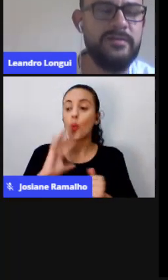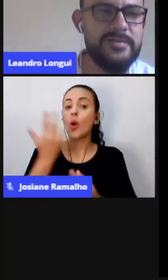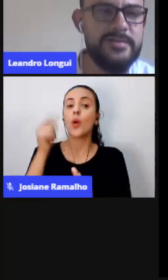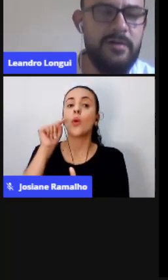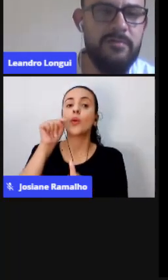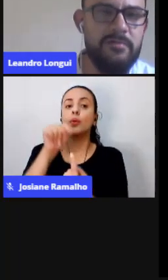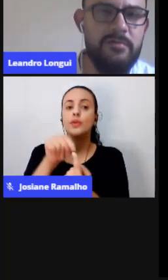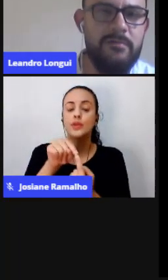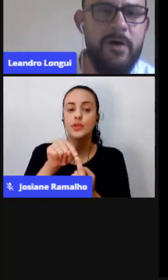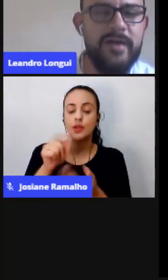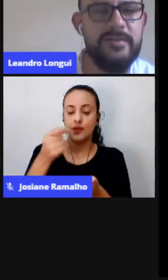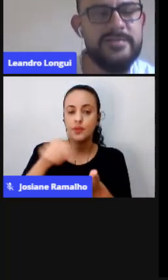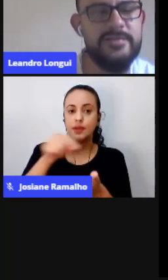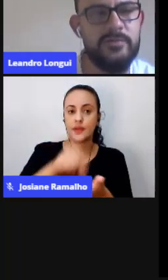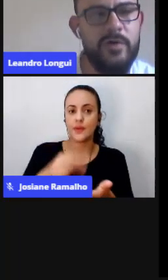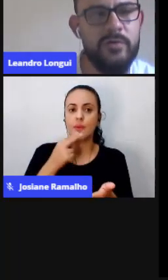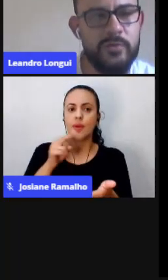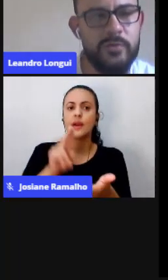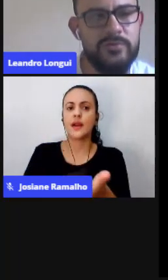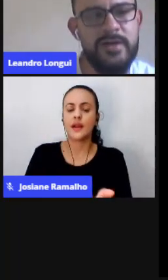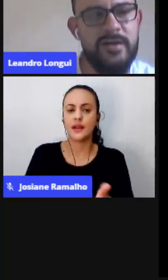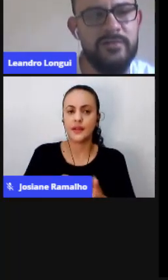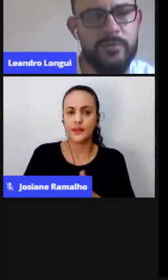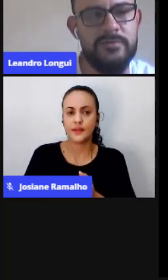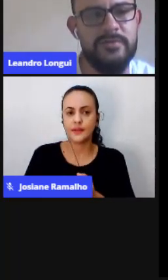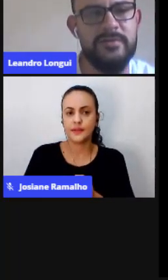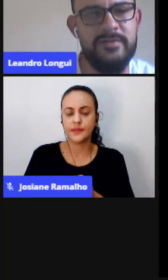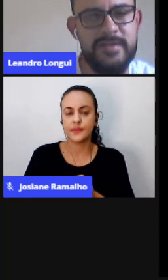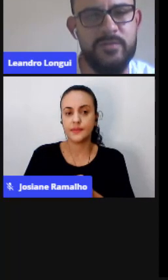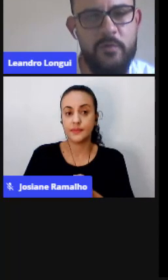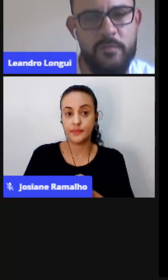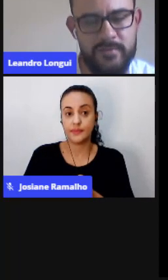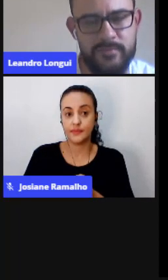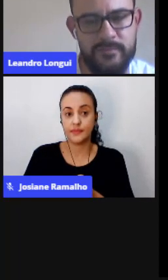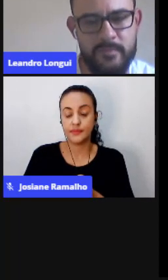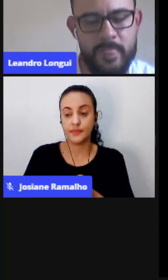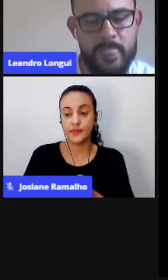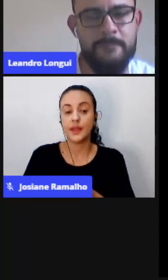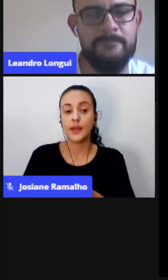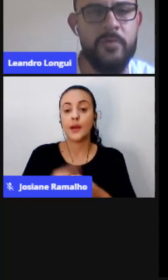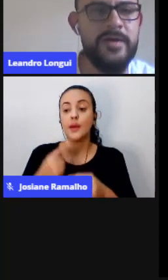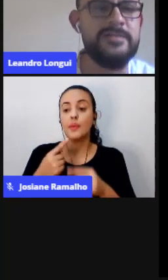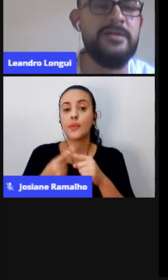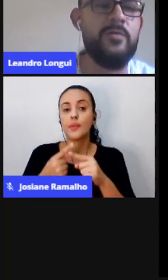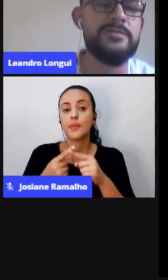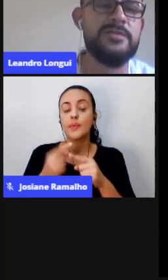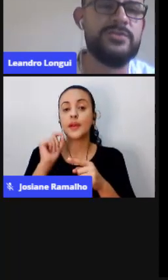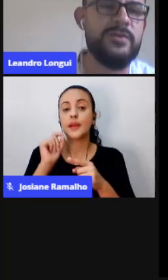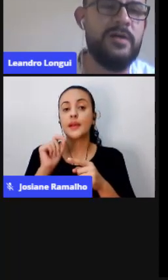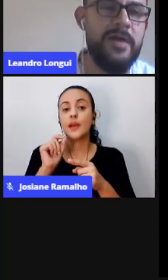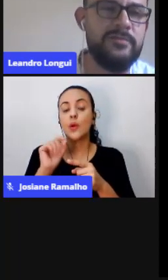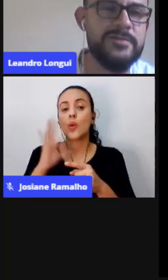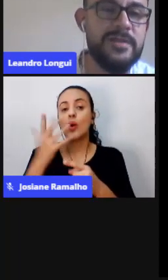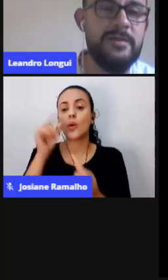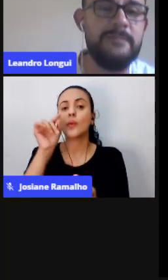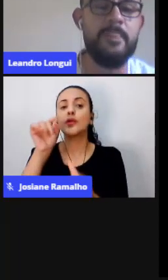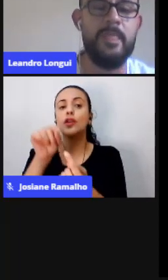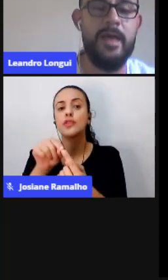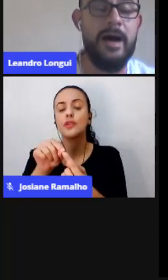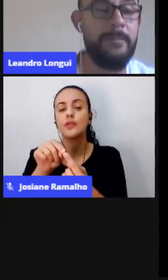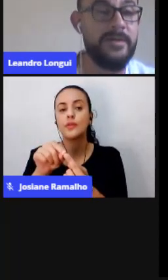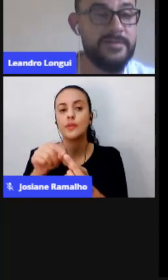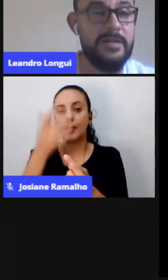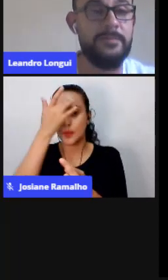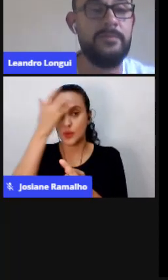com uma intenção, qual é a intenção do autor, do criador desse documento? Então, eis aí alguns questionamentos